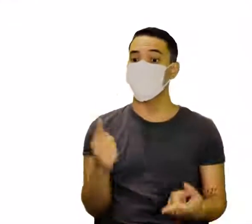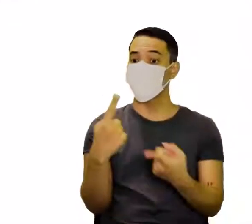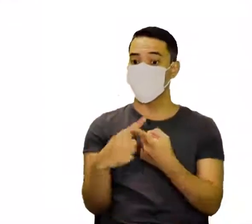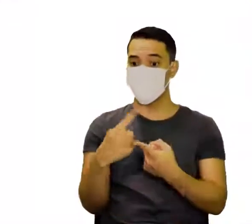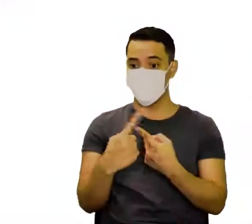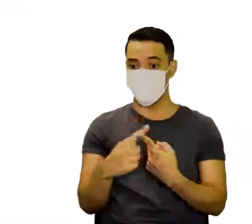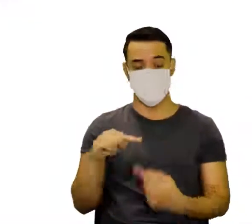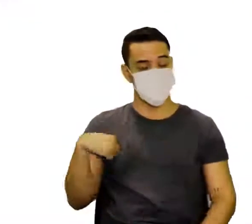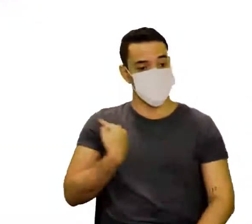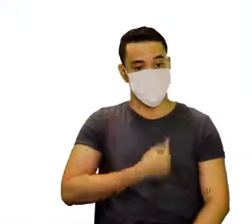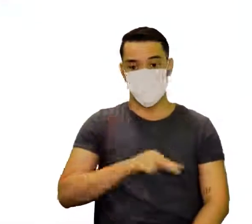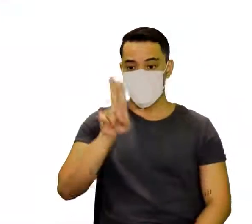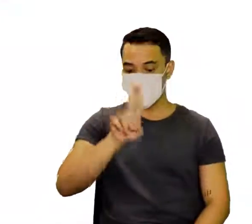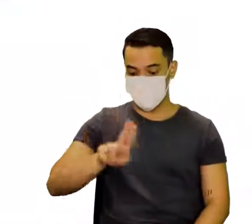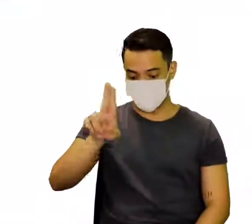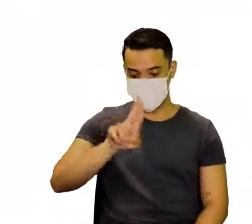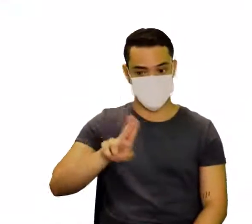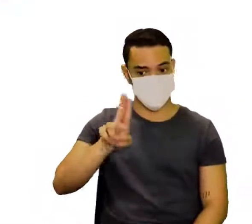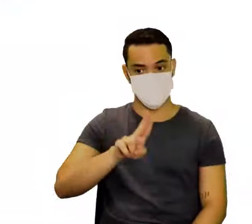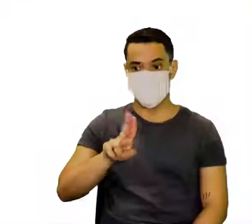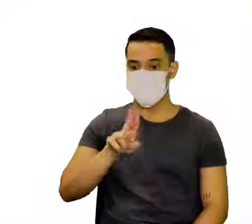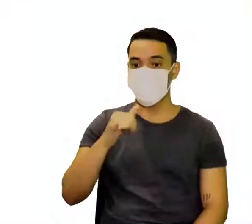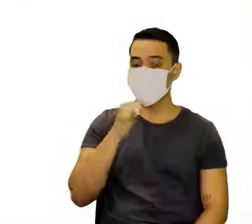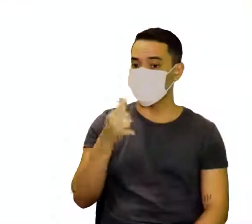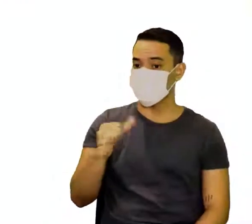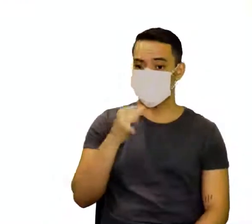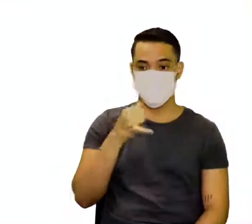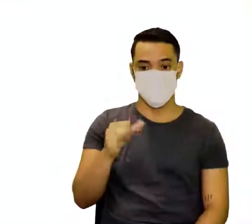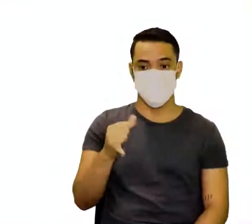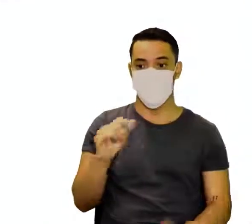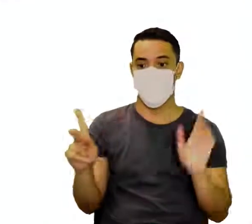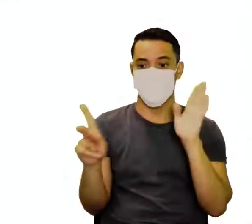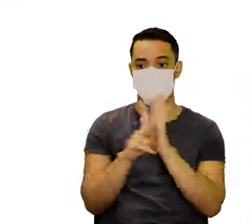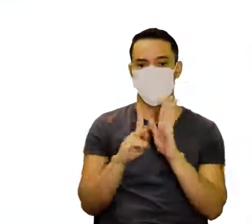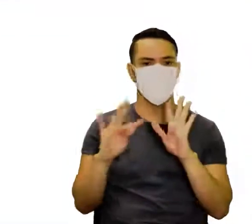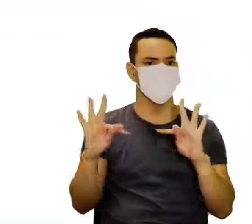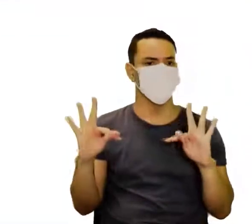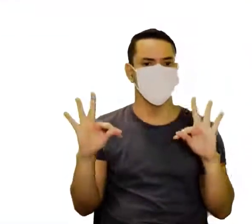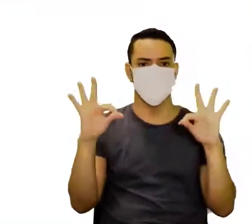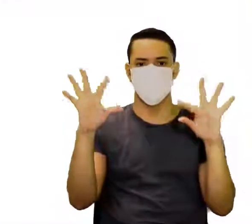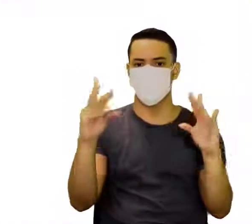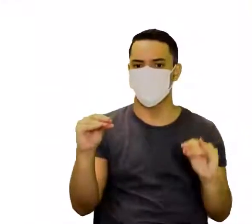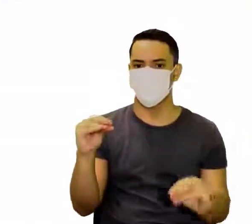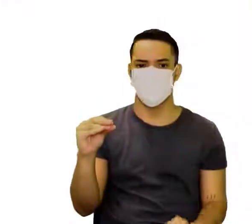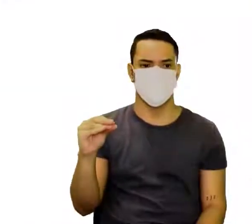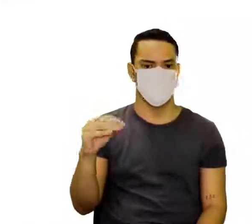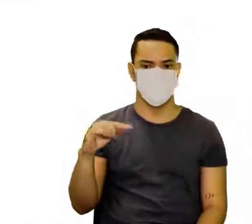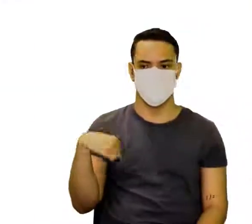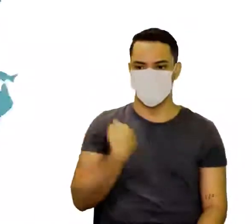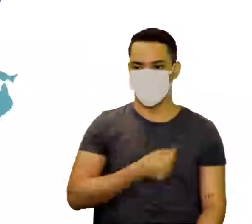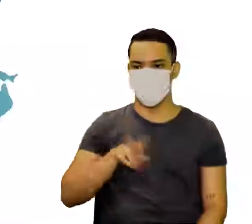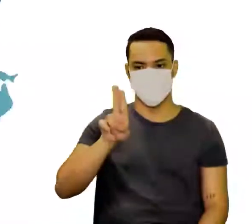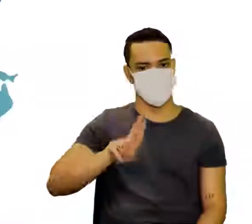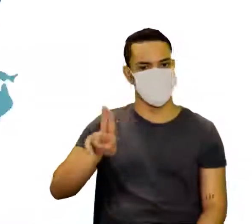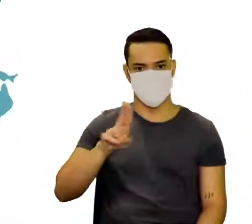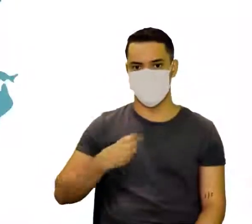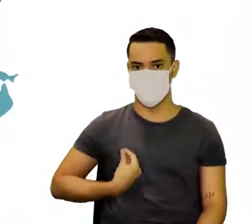gente basicamente utiliza energia elétrica para tudo das nossas atividades,